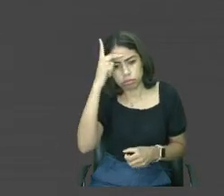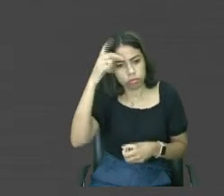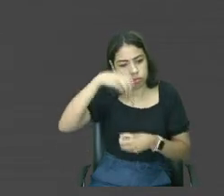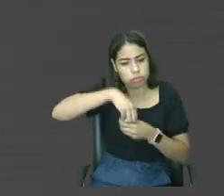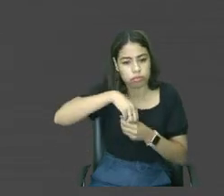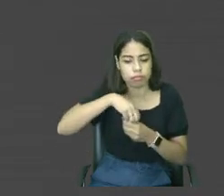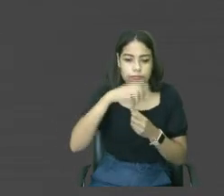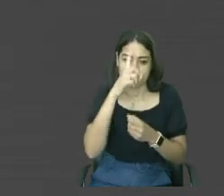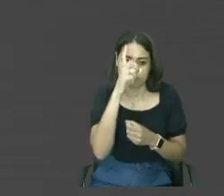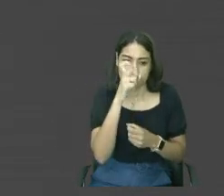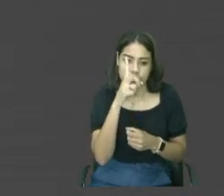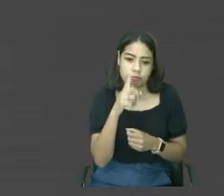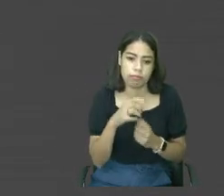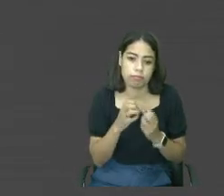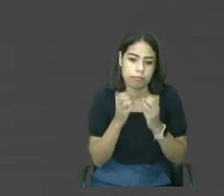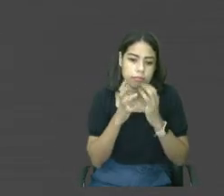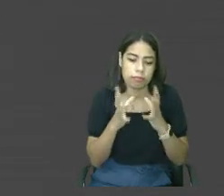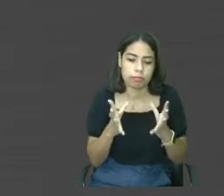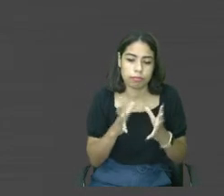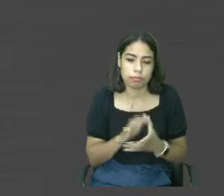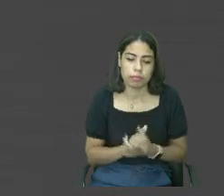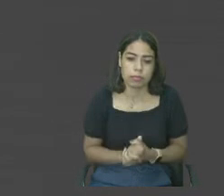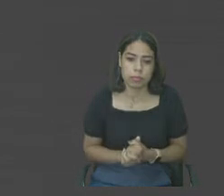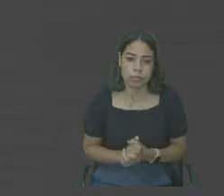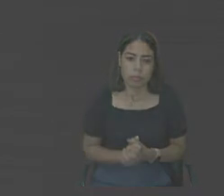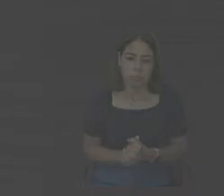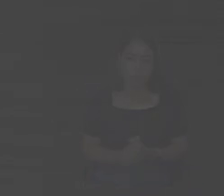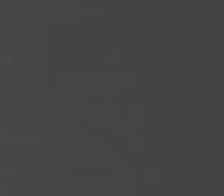de internação caindo.